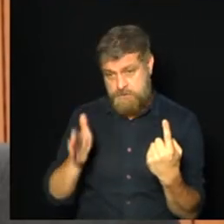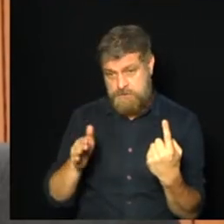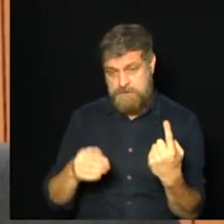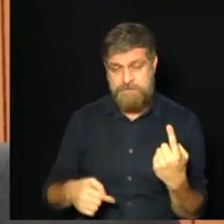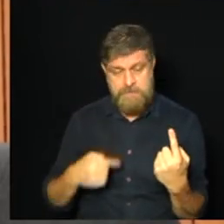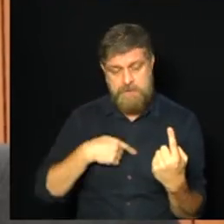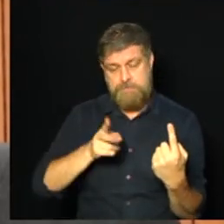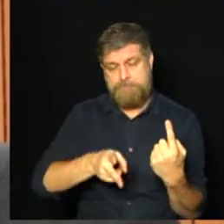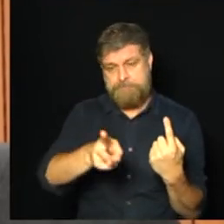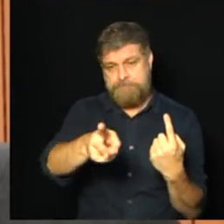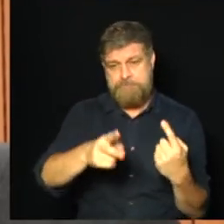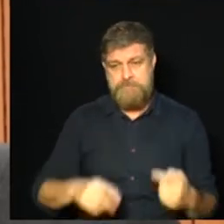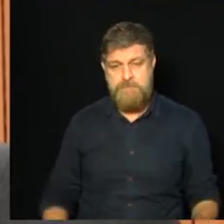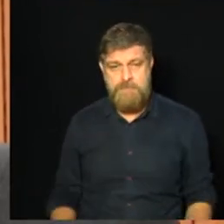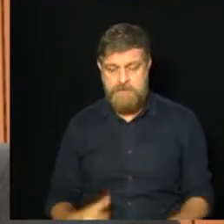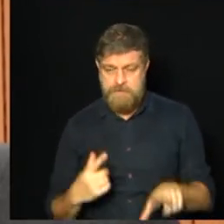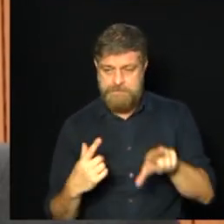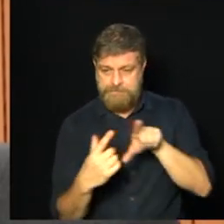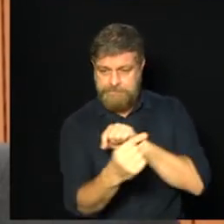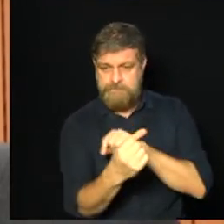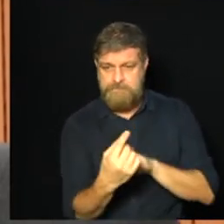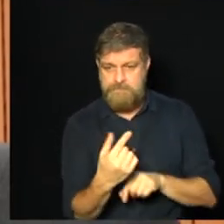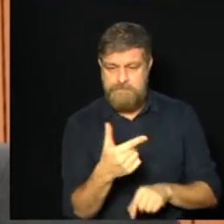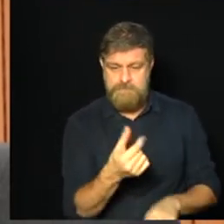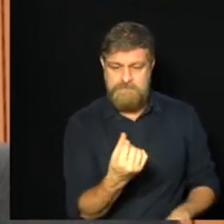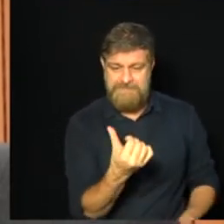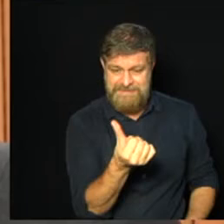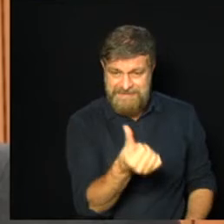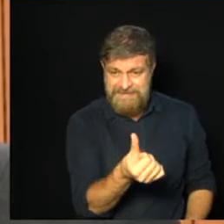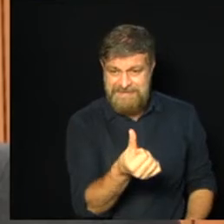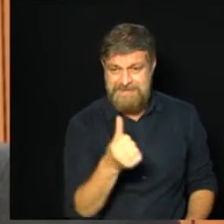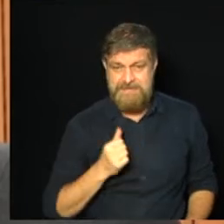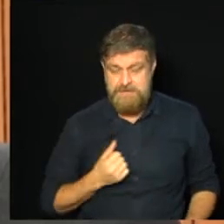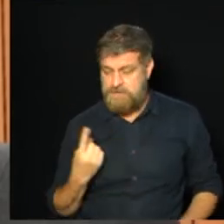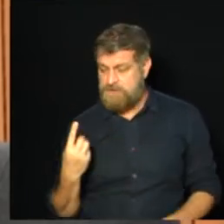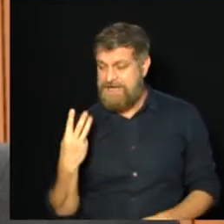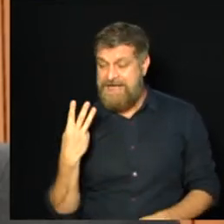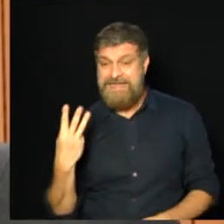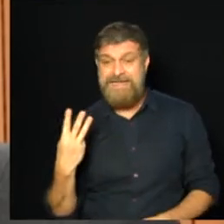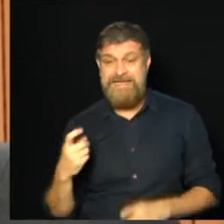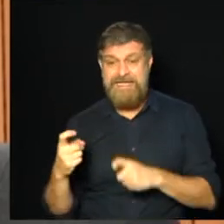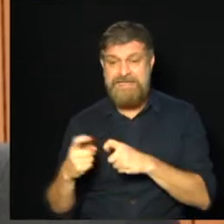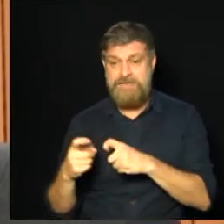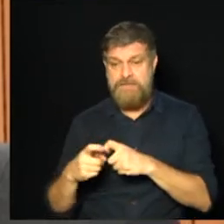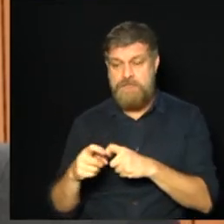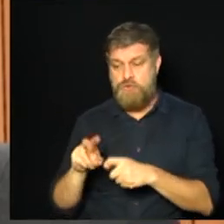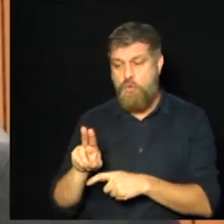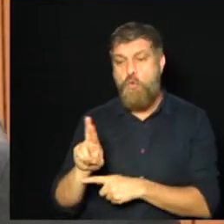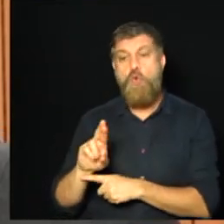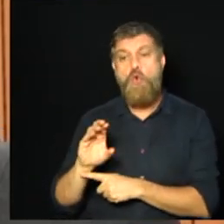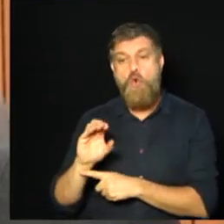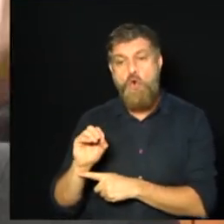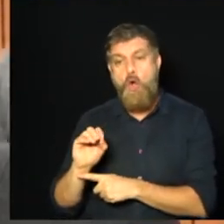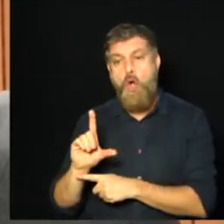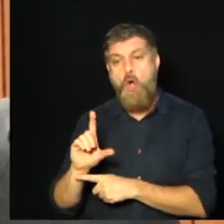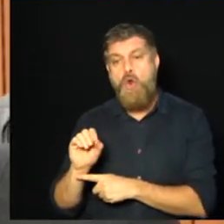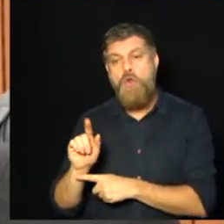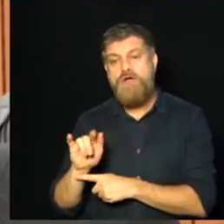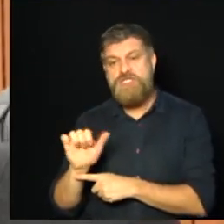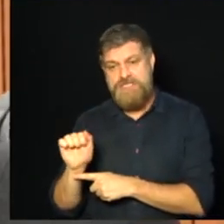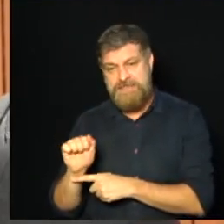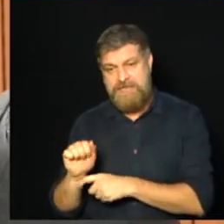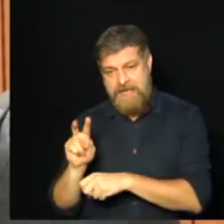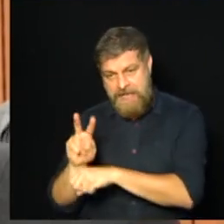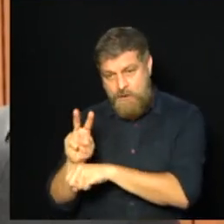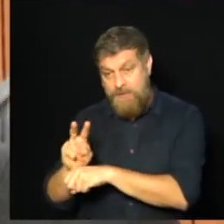Depois, quando eu saí, em 2016, eram 13 urologistas e 9 residentes. Então, o negócio cresceu de uma